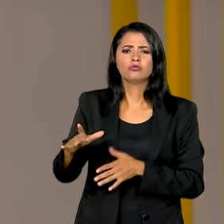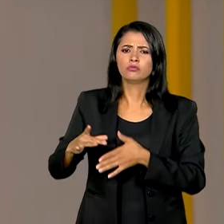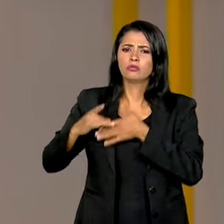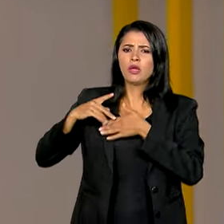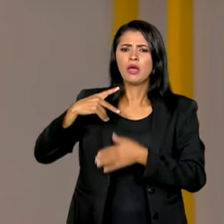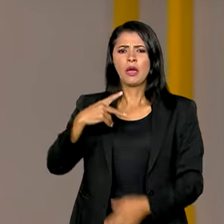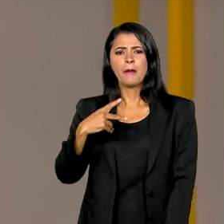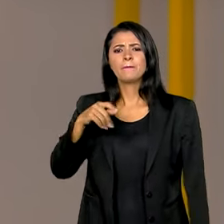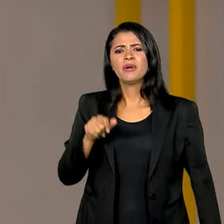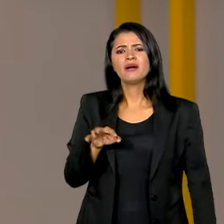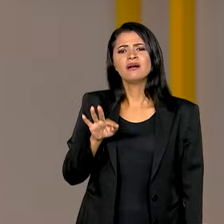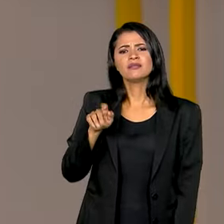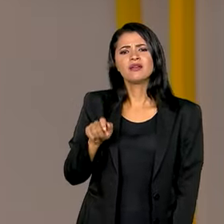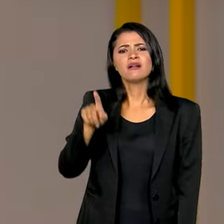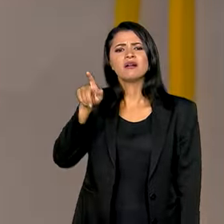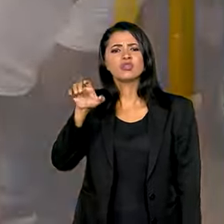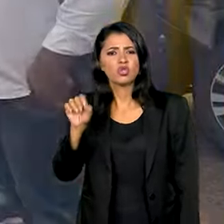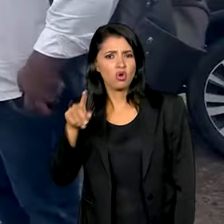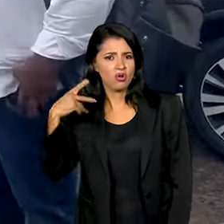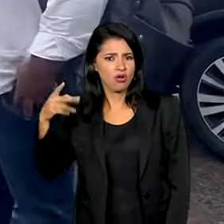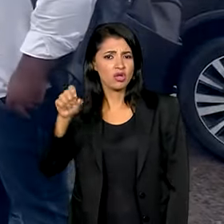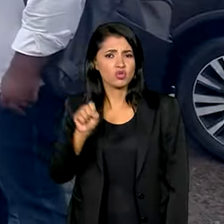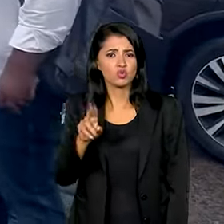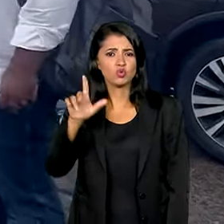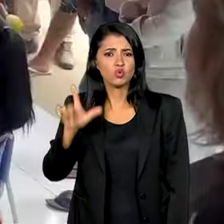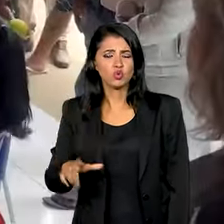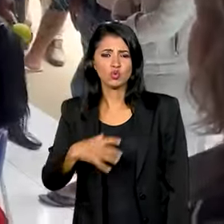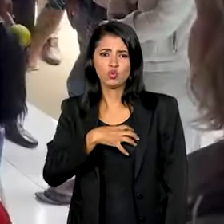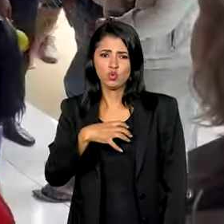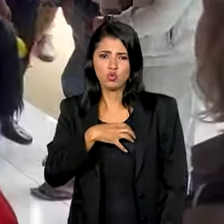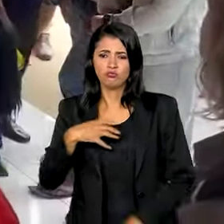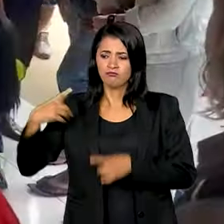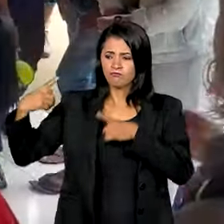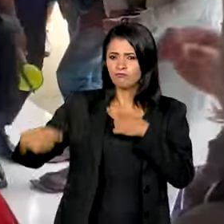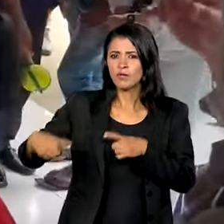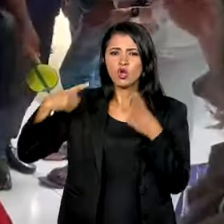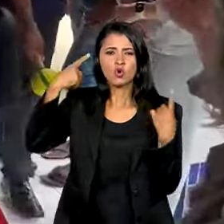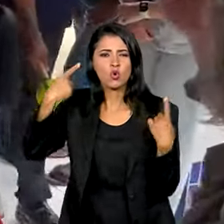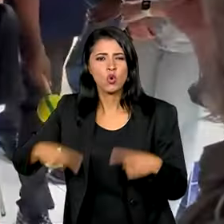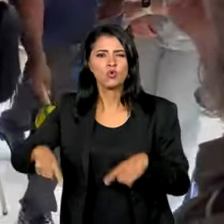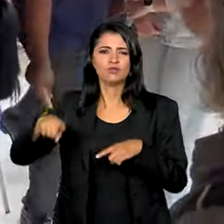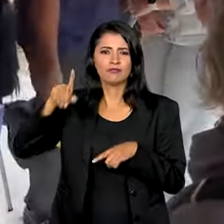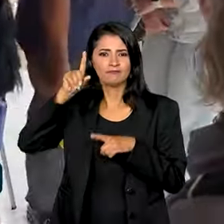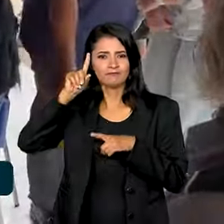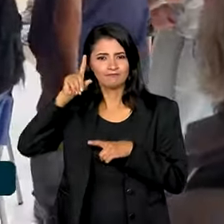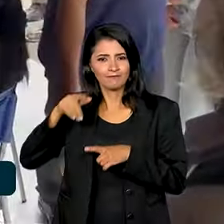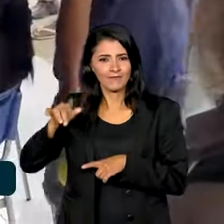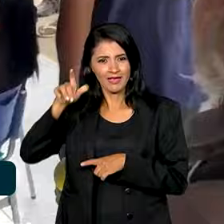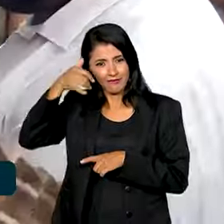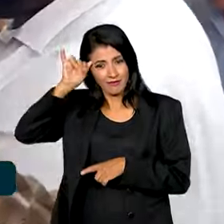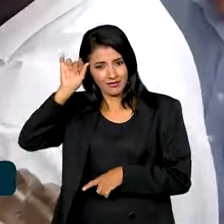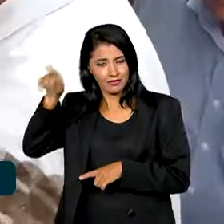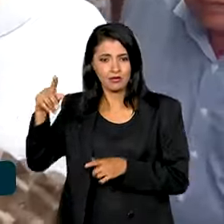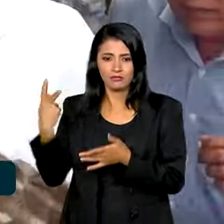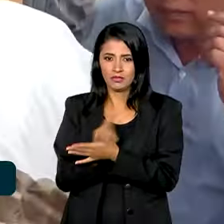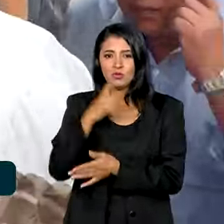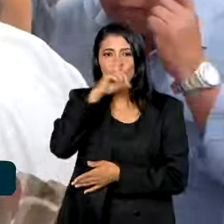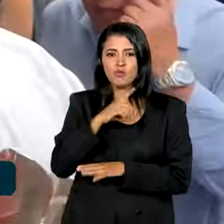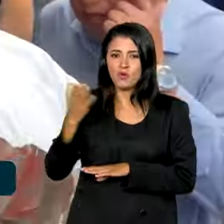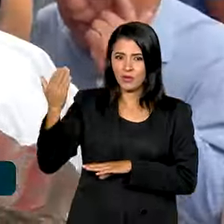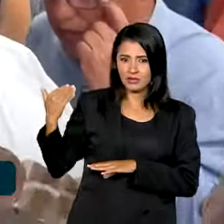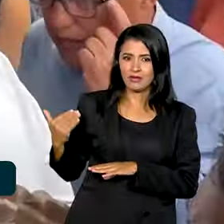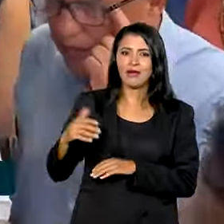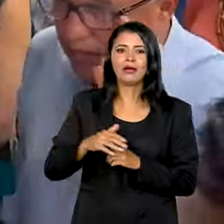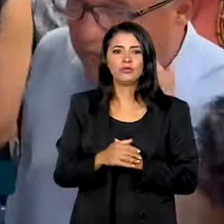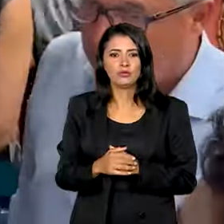pató na região sul da Bahia O Confronto com fazendeiros aconteceu no último domingo no município de Potiraguá em